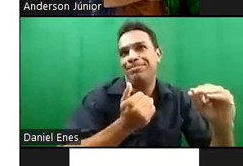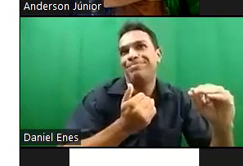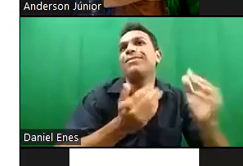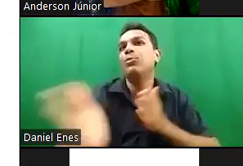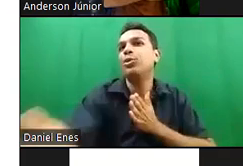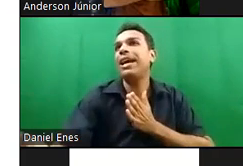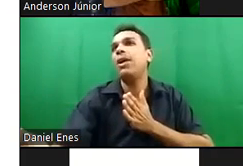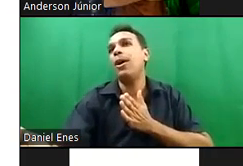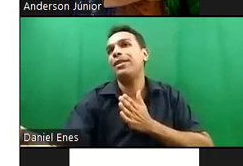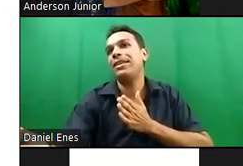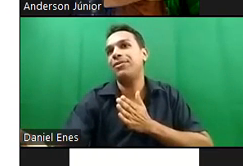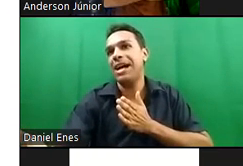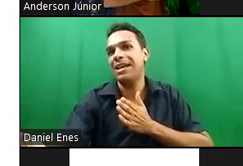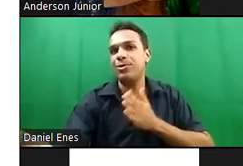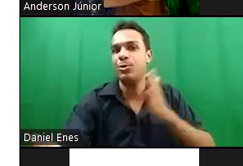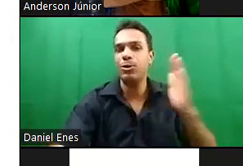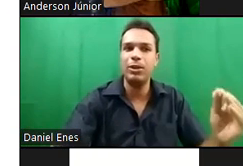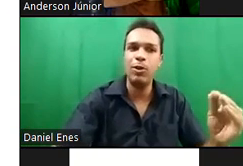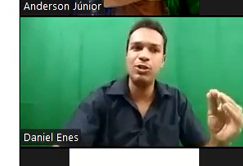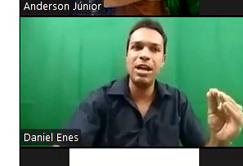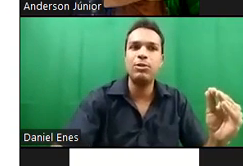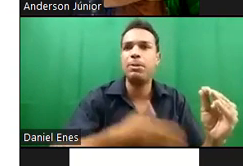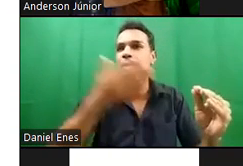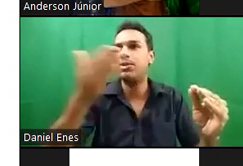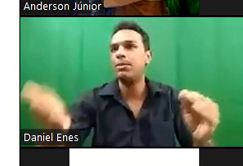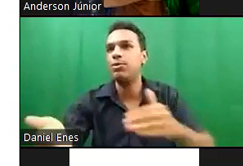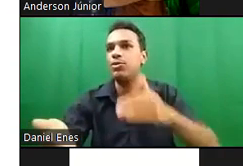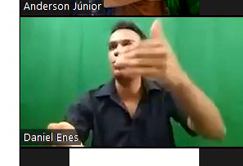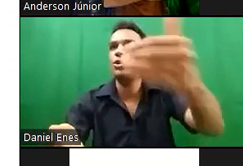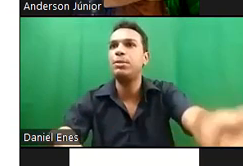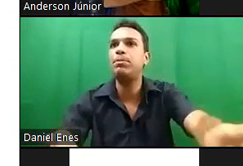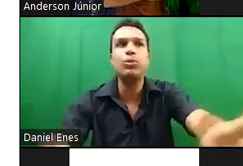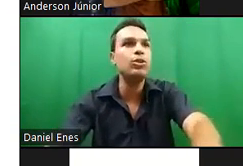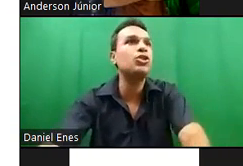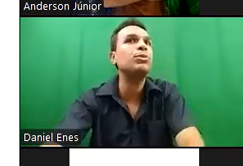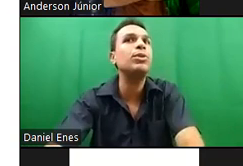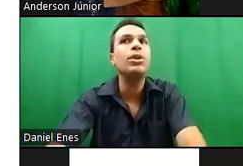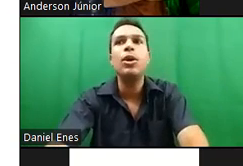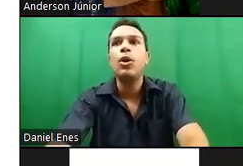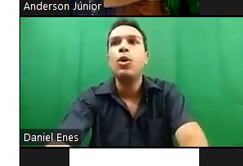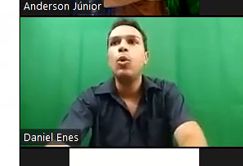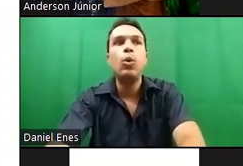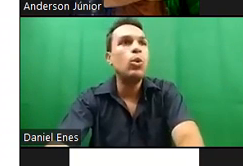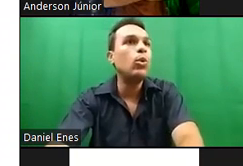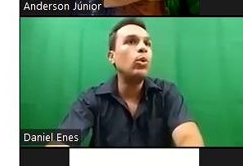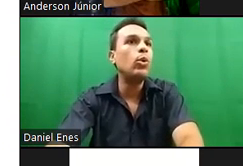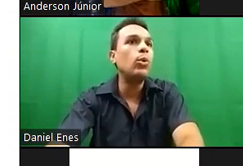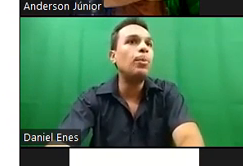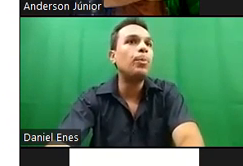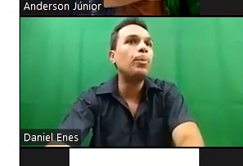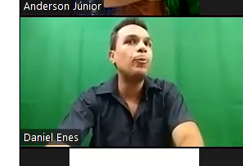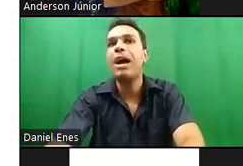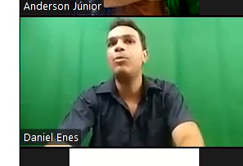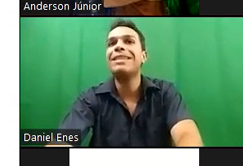comeu. Mudei a ordem da frase, eu coloquei o objeto primeiro, depois o sujeito e, por último,